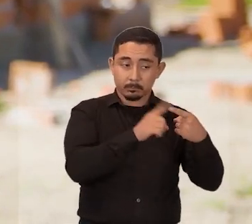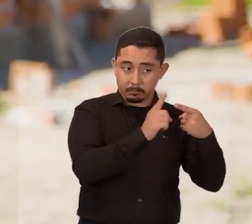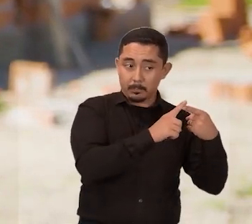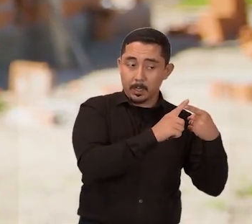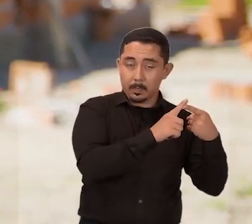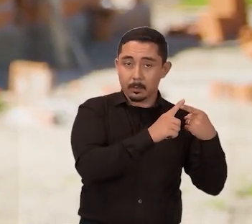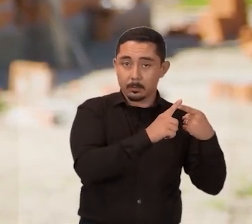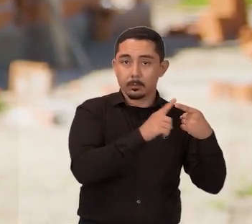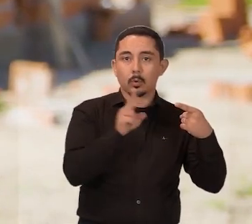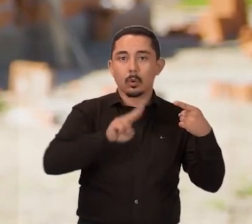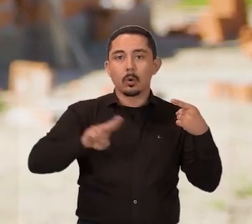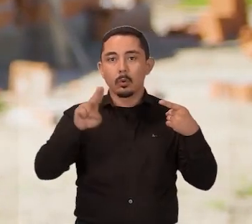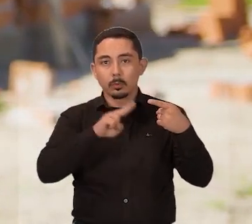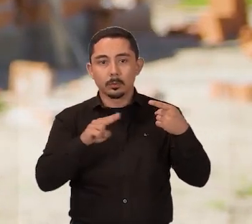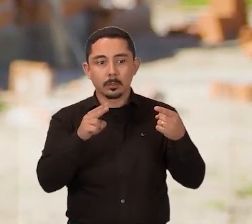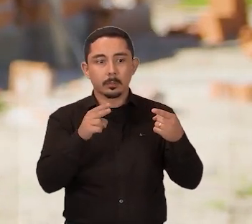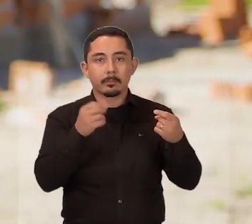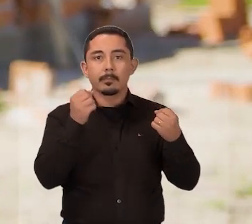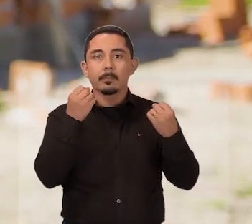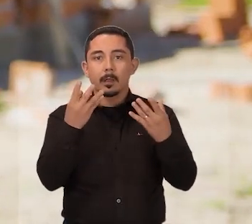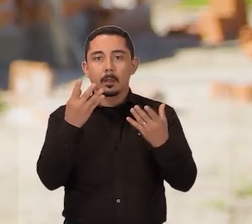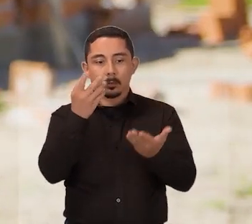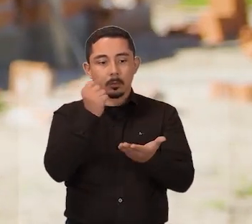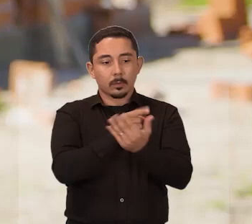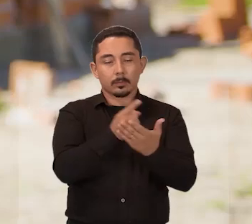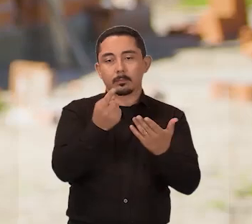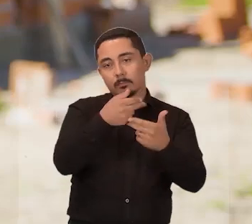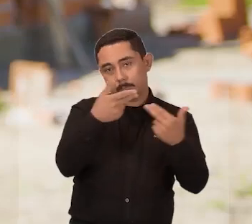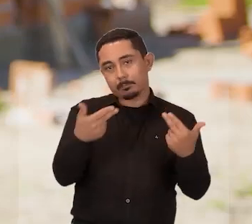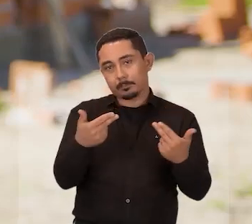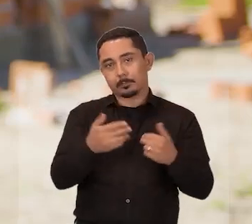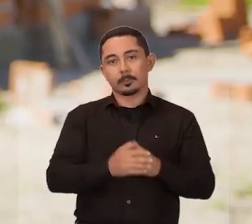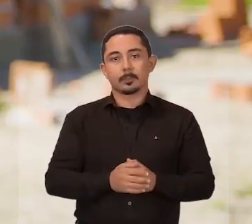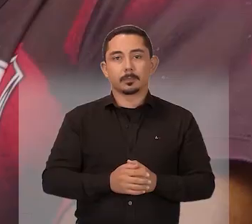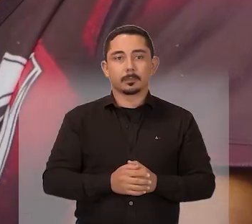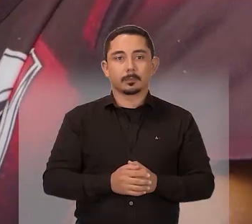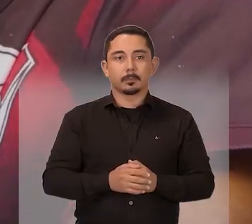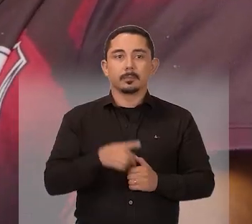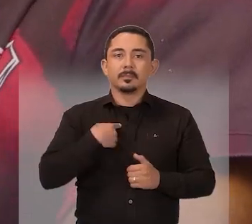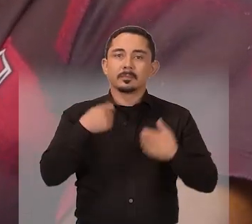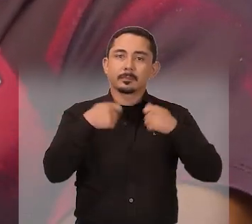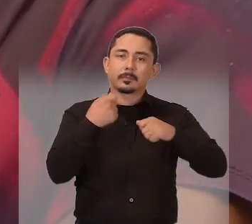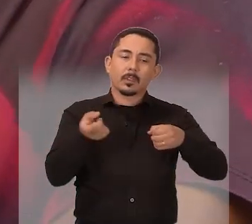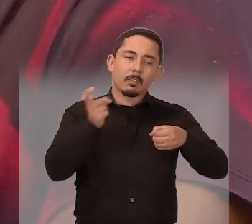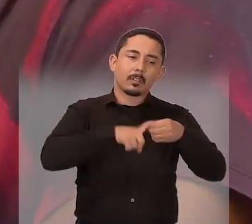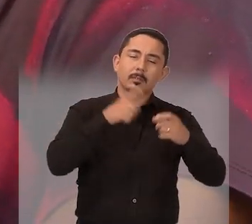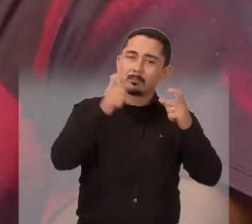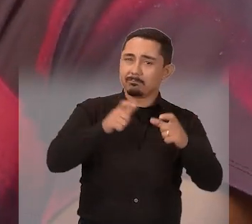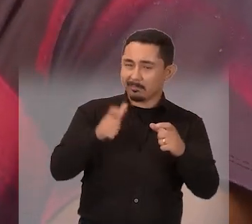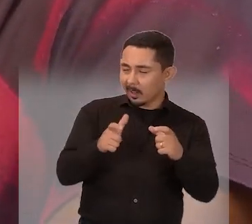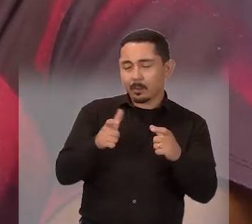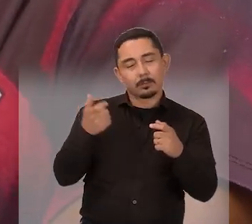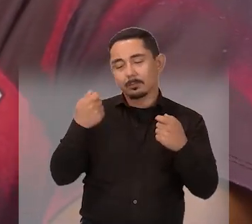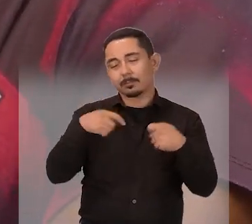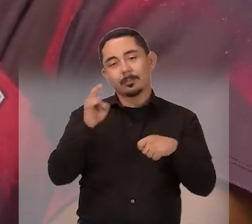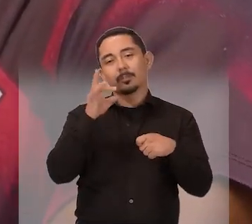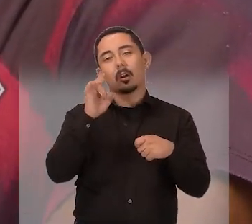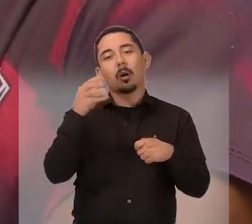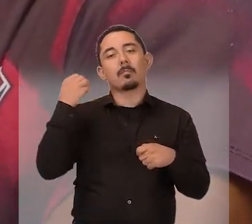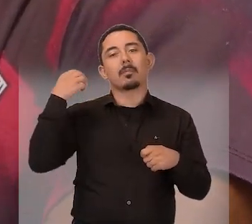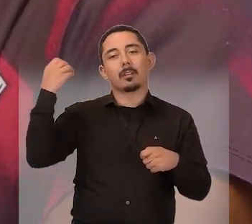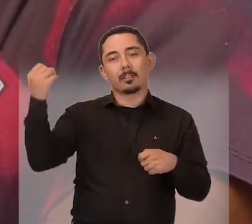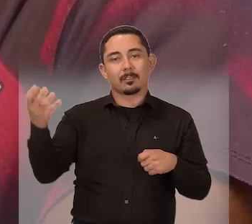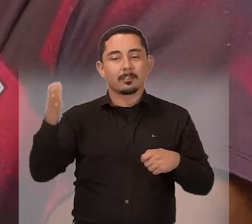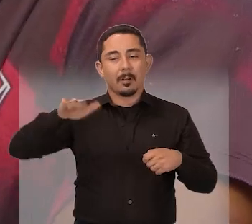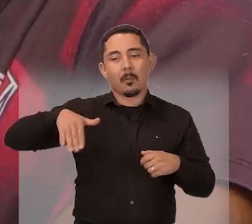no primeiro ciclo já serão utilizados pela associação para a aquisição dos insumos. Eu não tenho necessidade mais de voltar para lugar nenhum, só se for